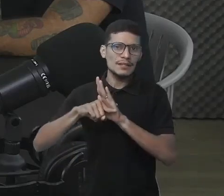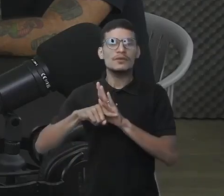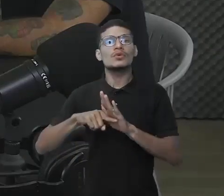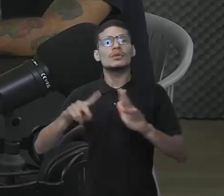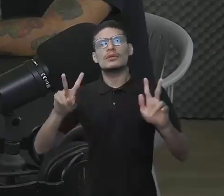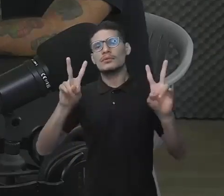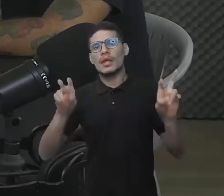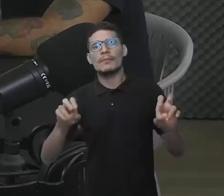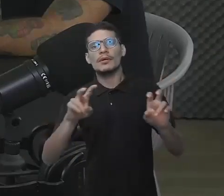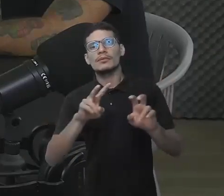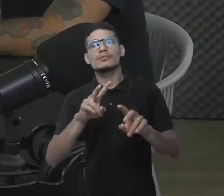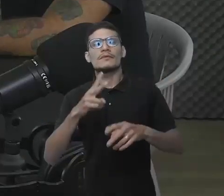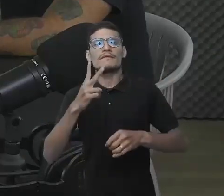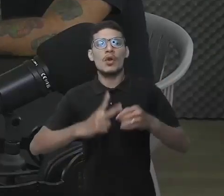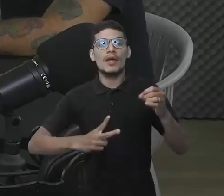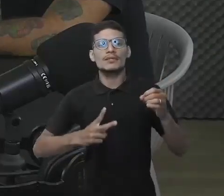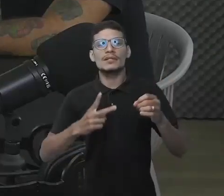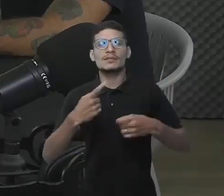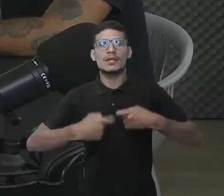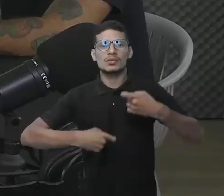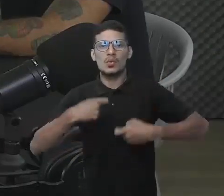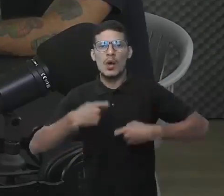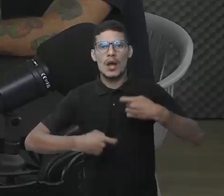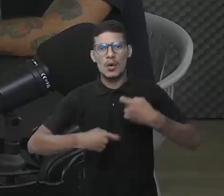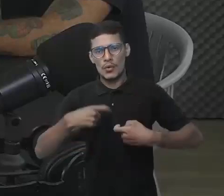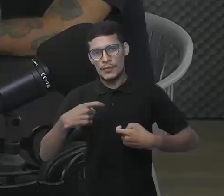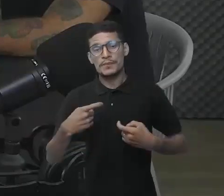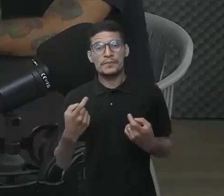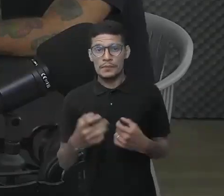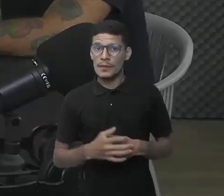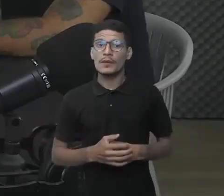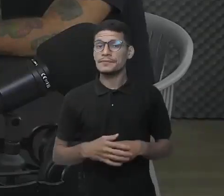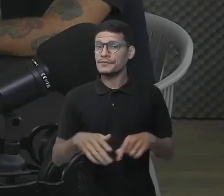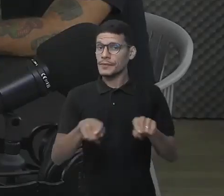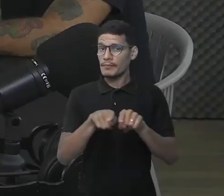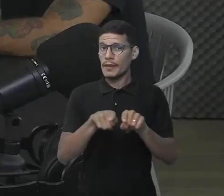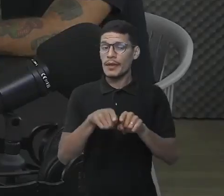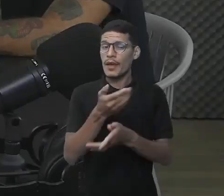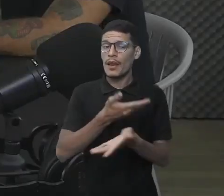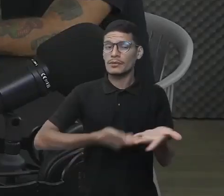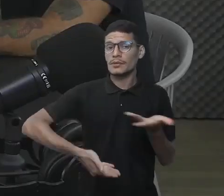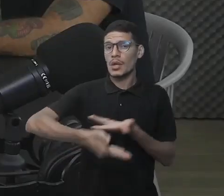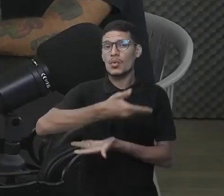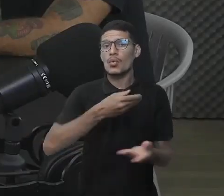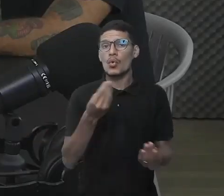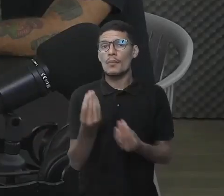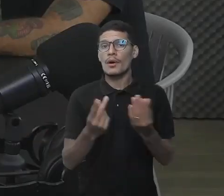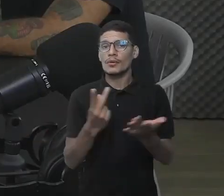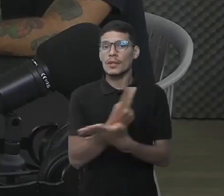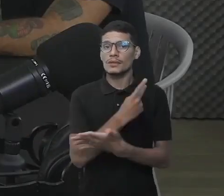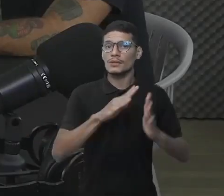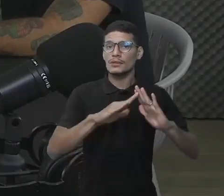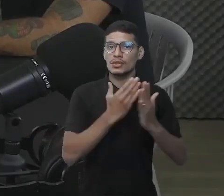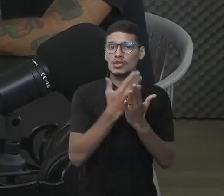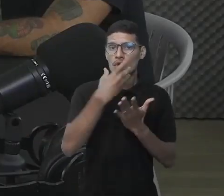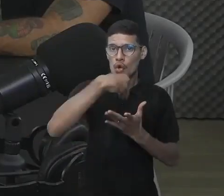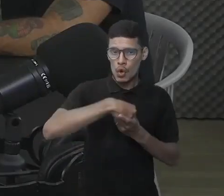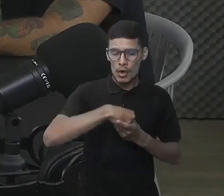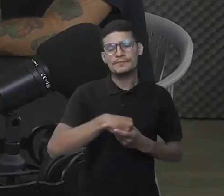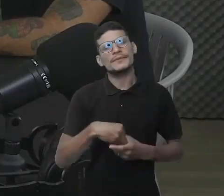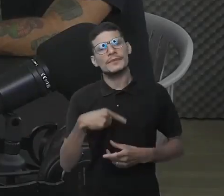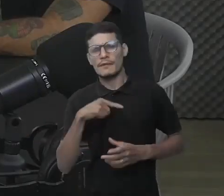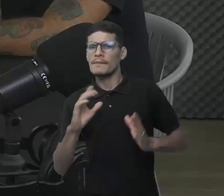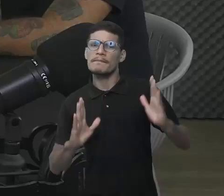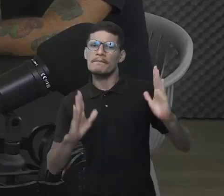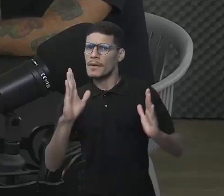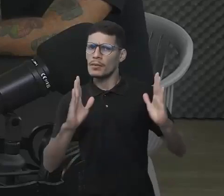da violência sexual contra crianças e adolescentes e na relação disso com as escolas, né? A gente teve um período de muita